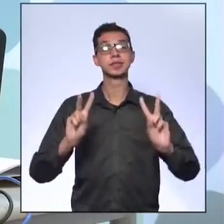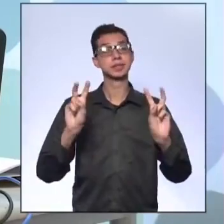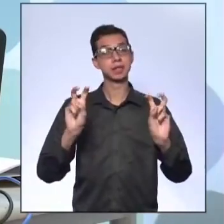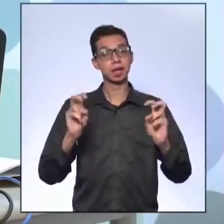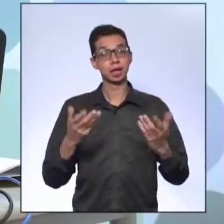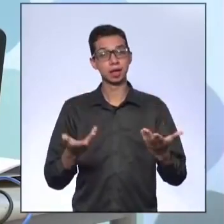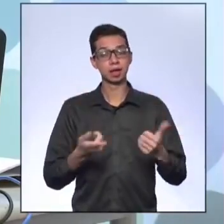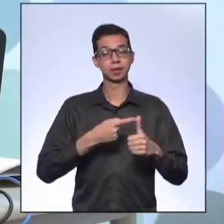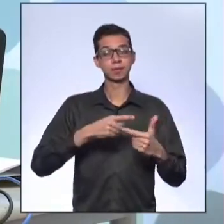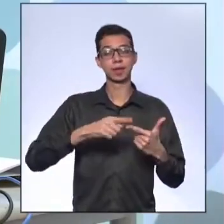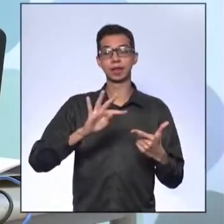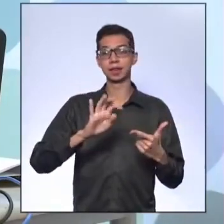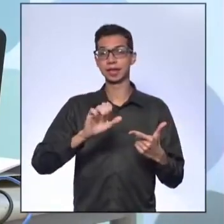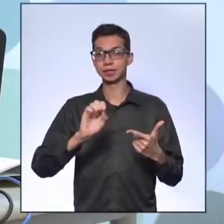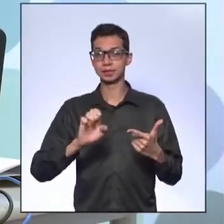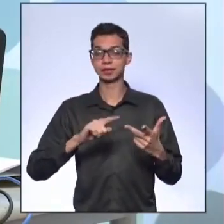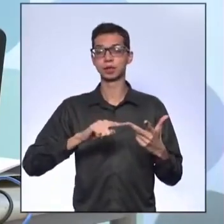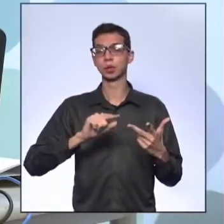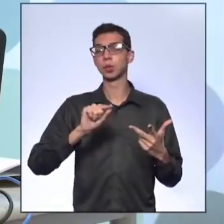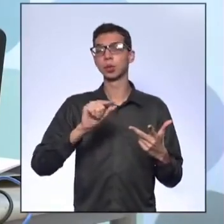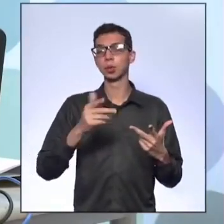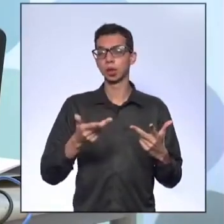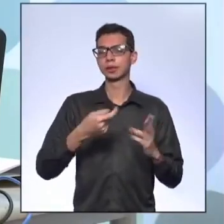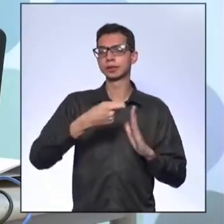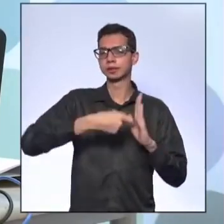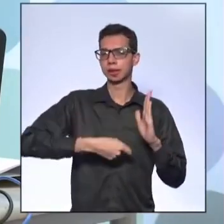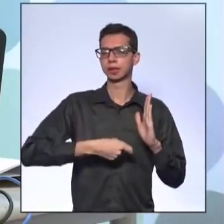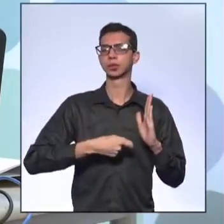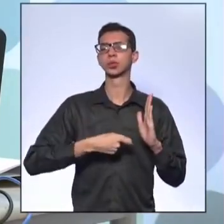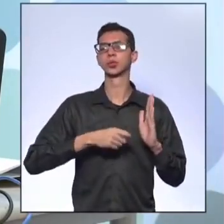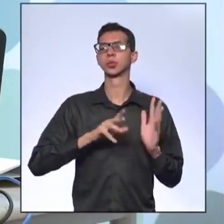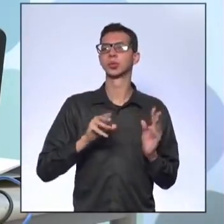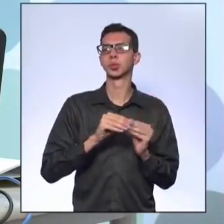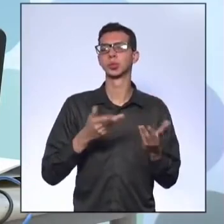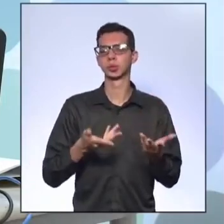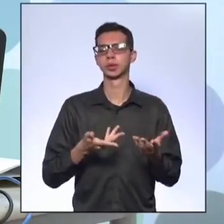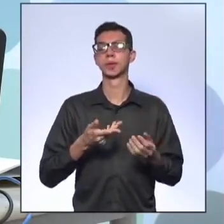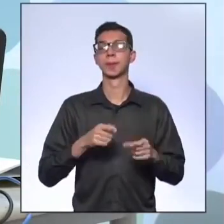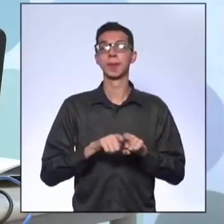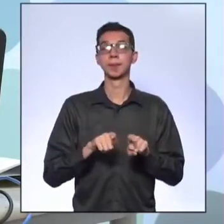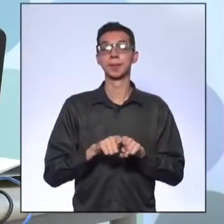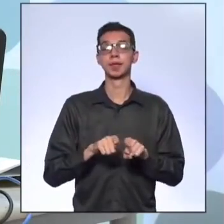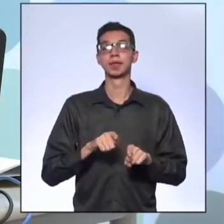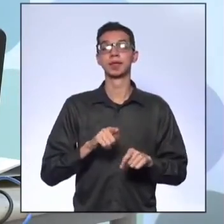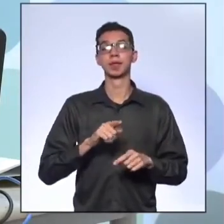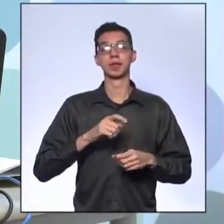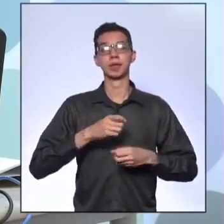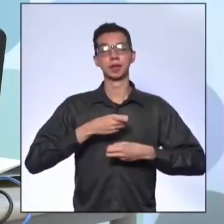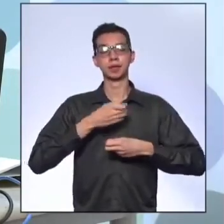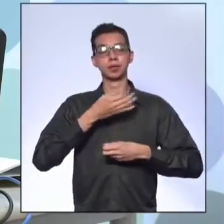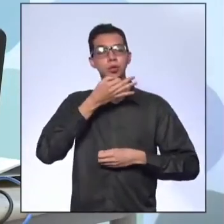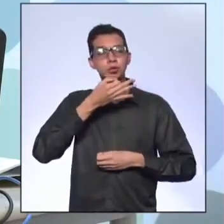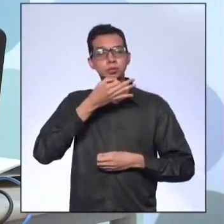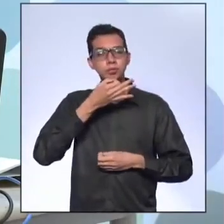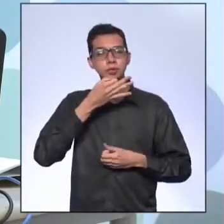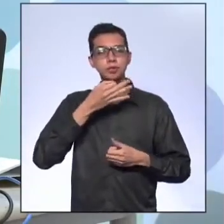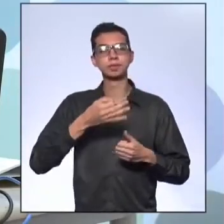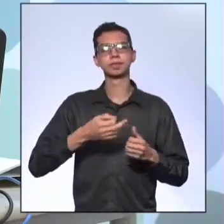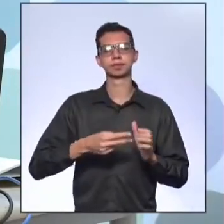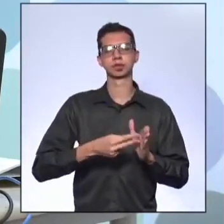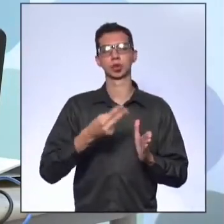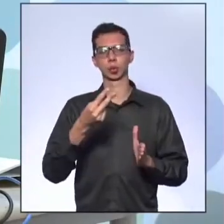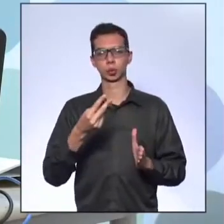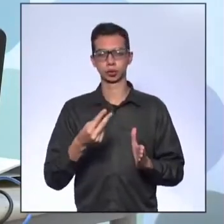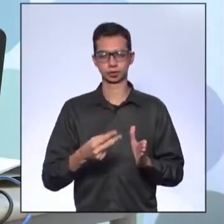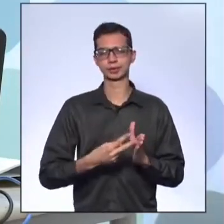os termos que vai definir no texto, argumento principal, argumento secundário e argumento terciário. Na última aula, nós ainda